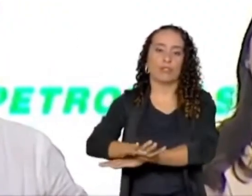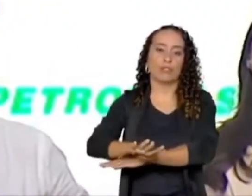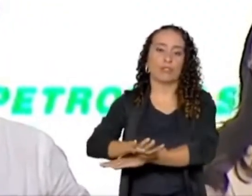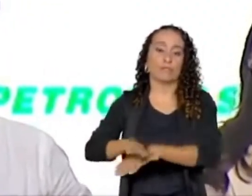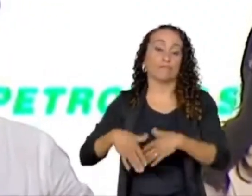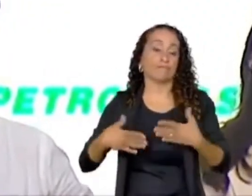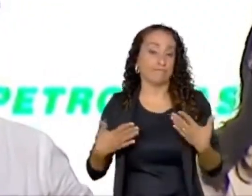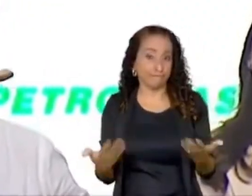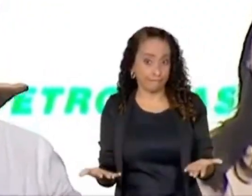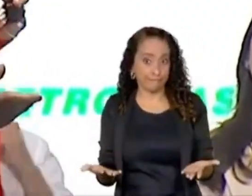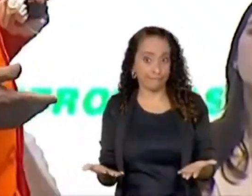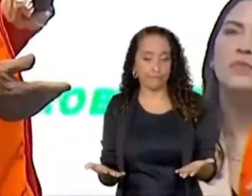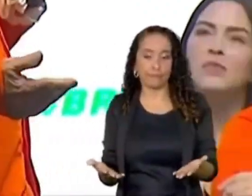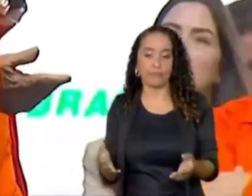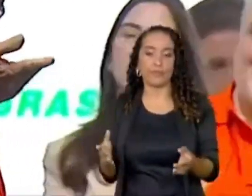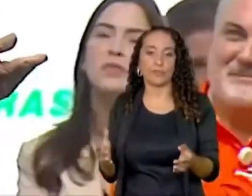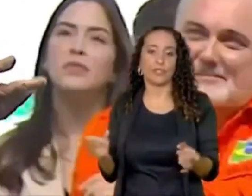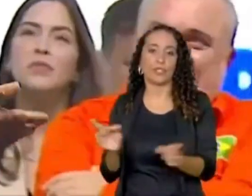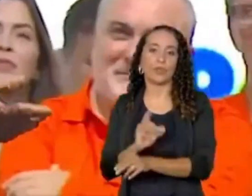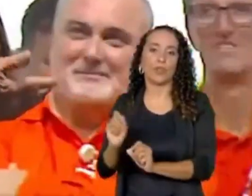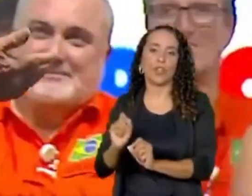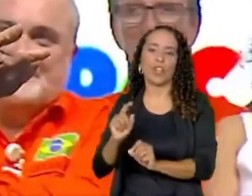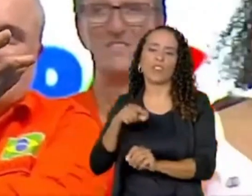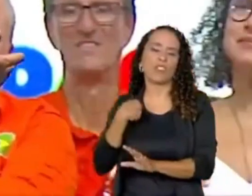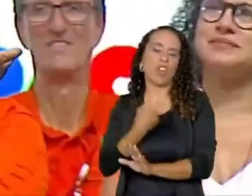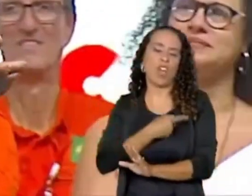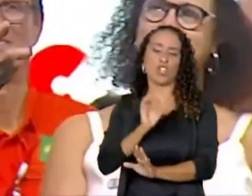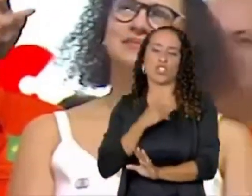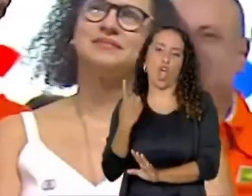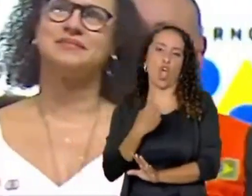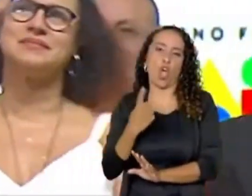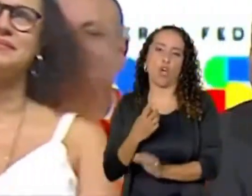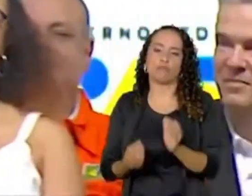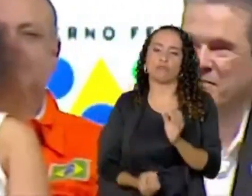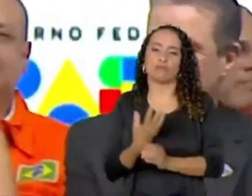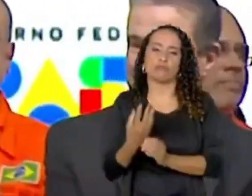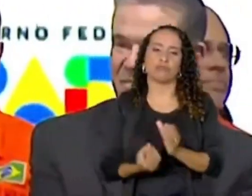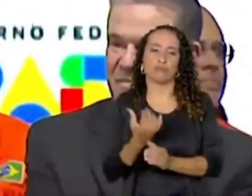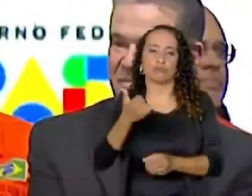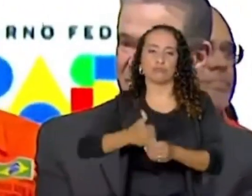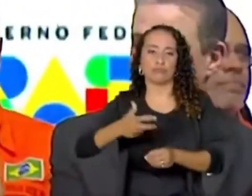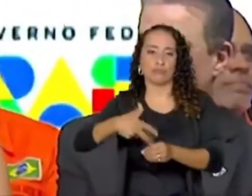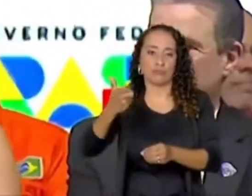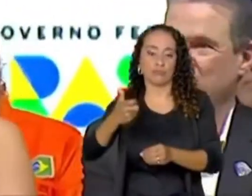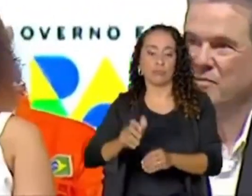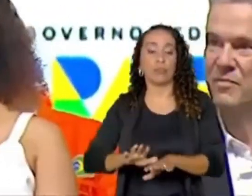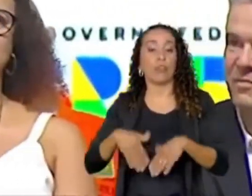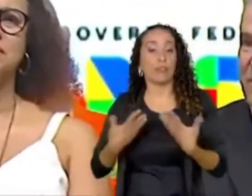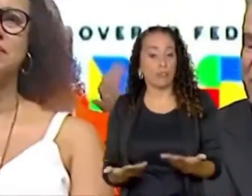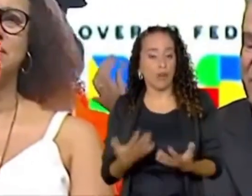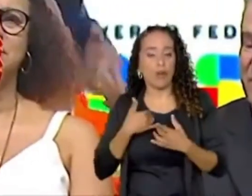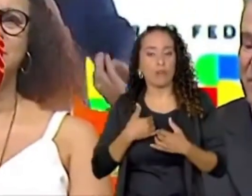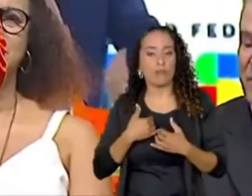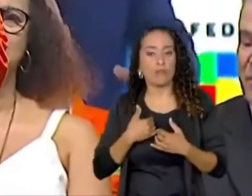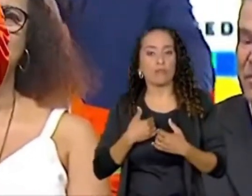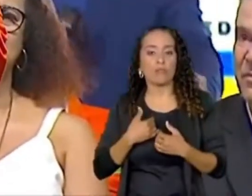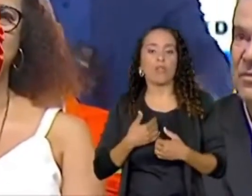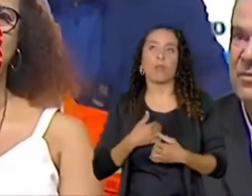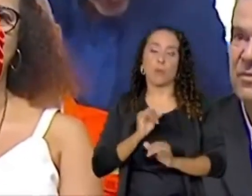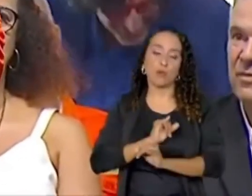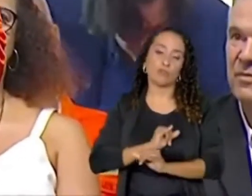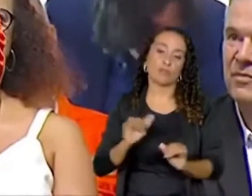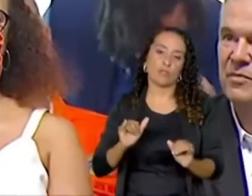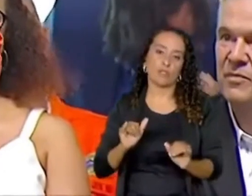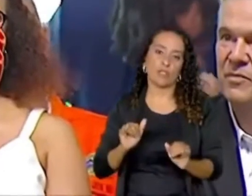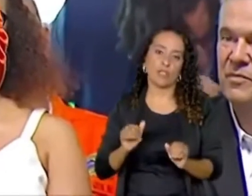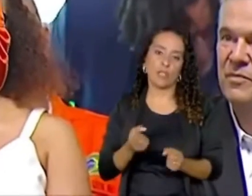Então, nós terminamos fazendo sozinho a nossa refinaria e eu posso dizer, graças a Deus, a gente